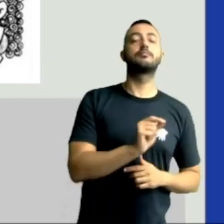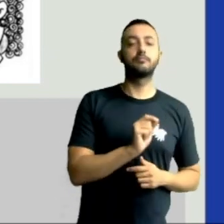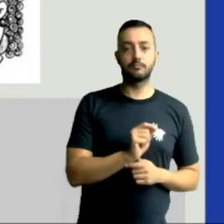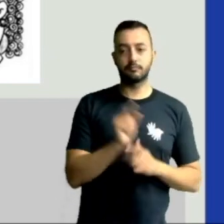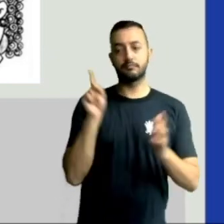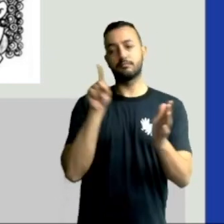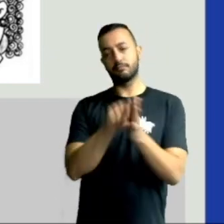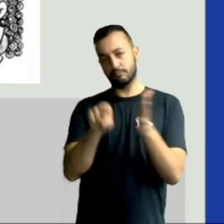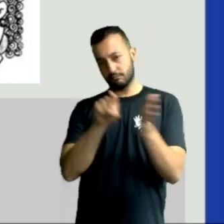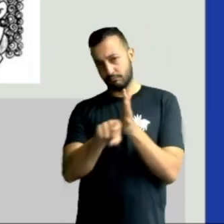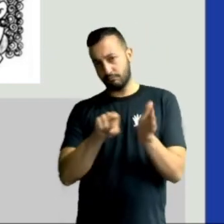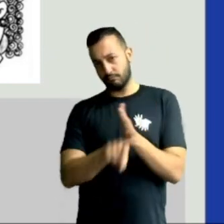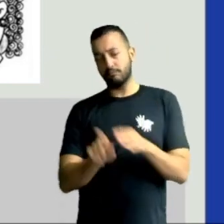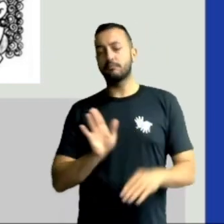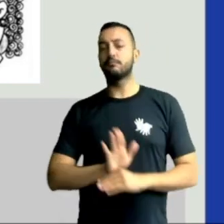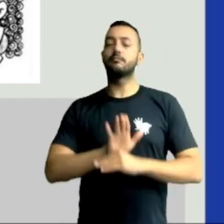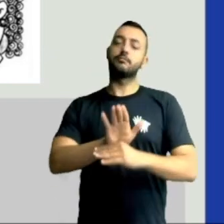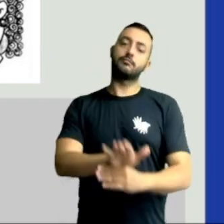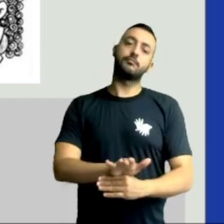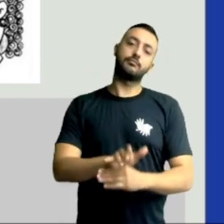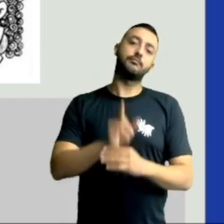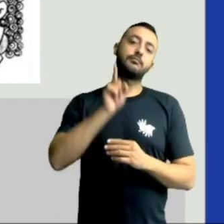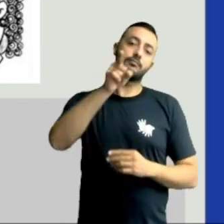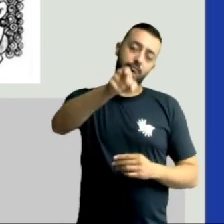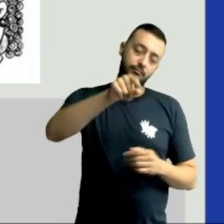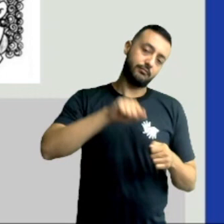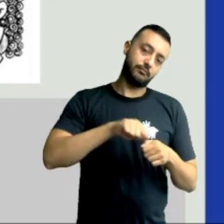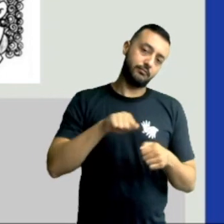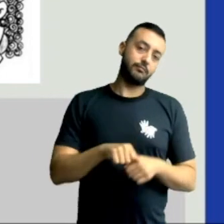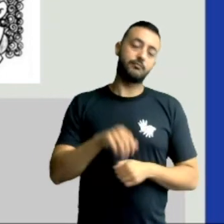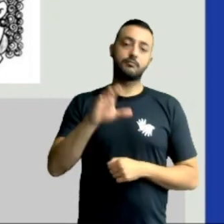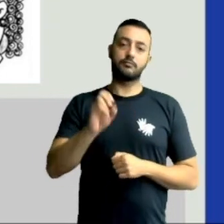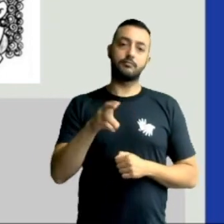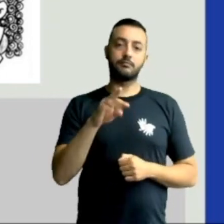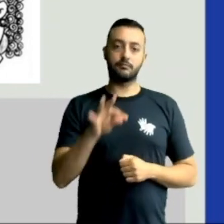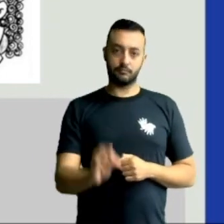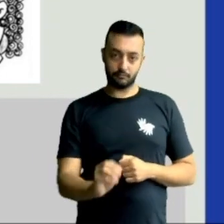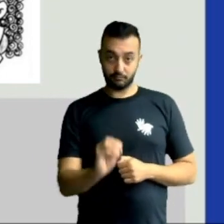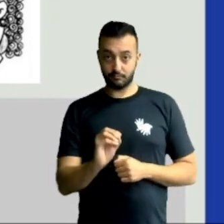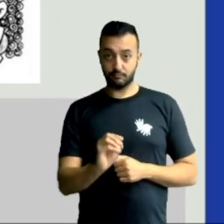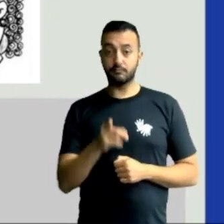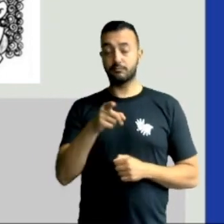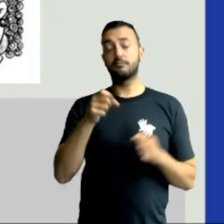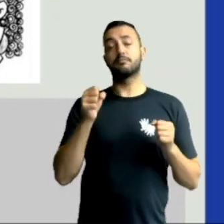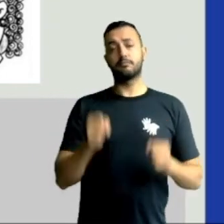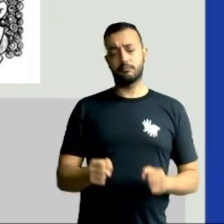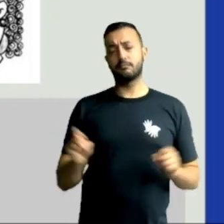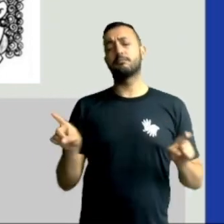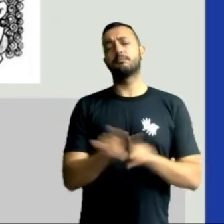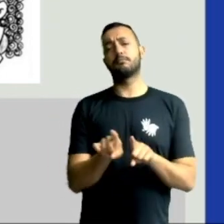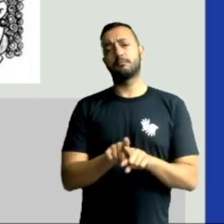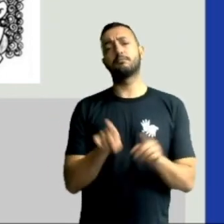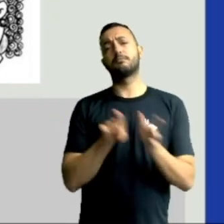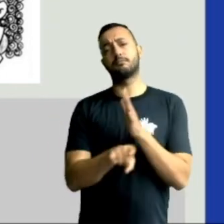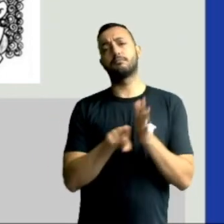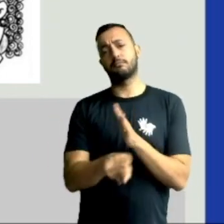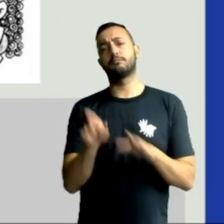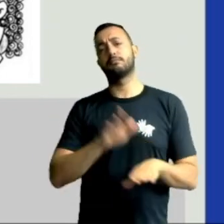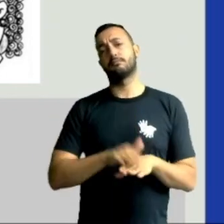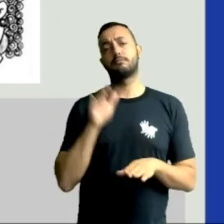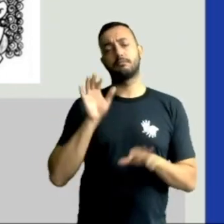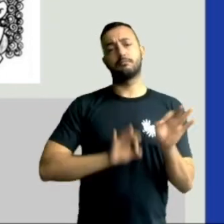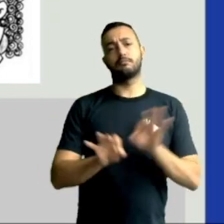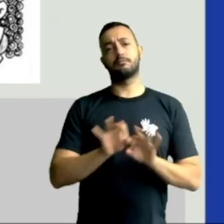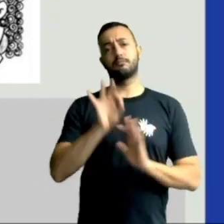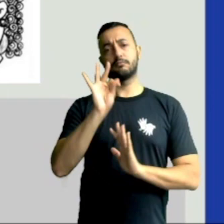Algumas perguntas que vai ajudar vocês a produzir o conto. E vocês aí podem utilizar também mais perguntas para organizar o